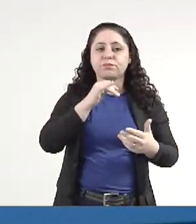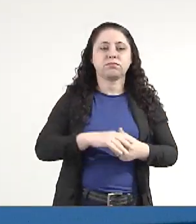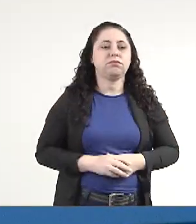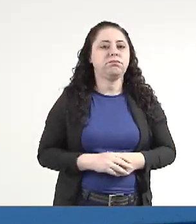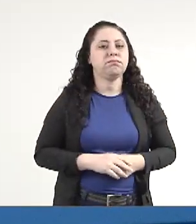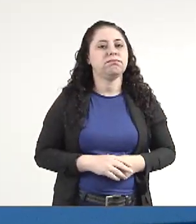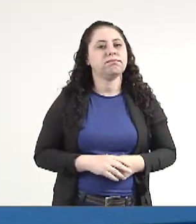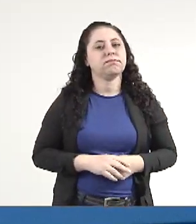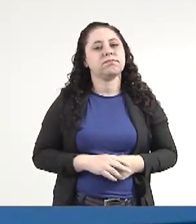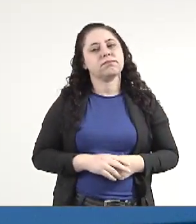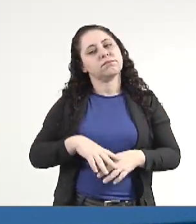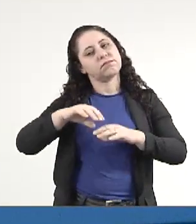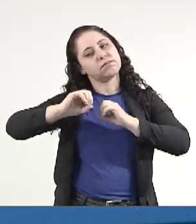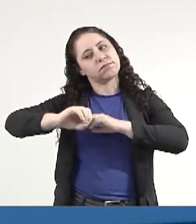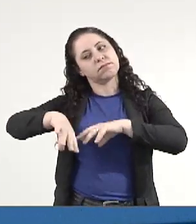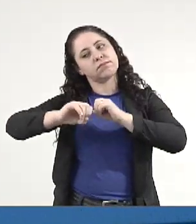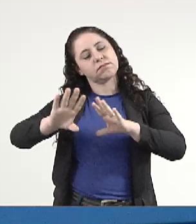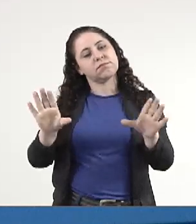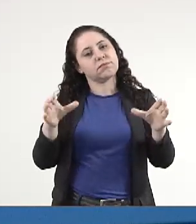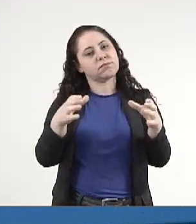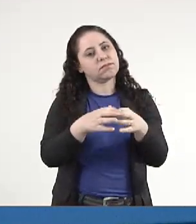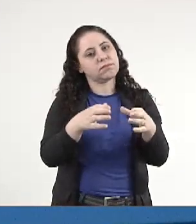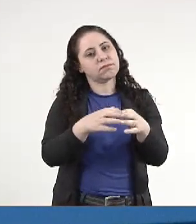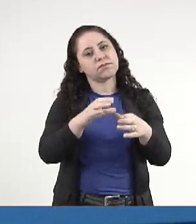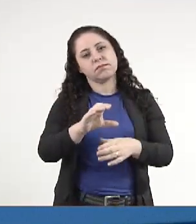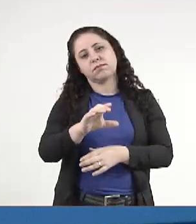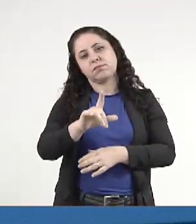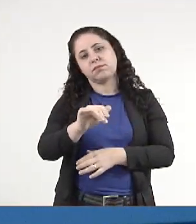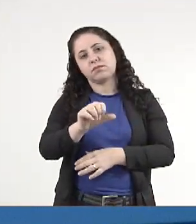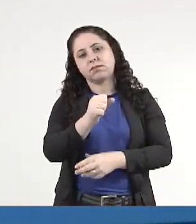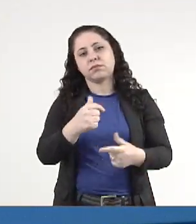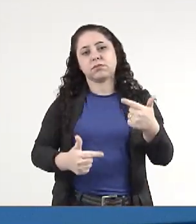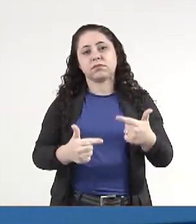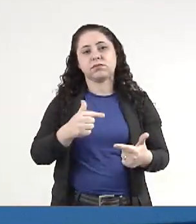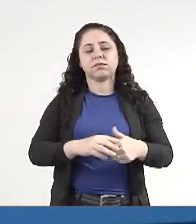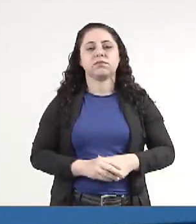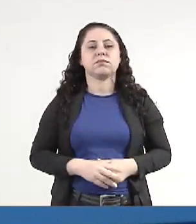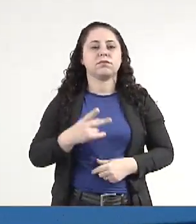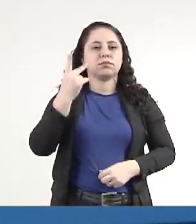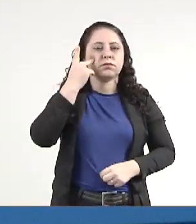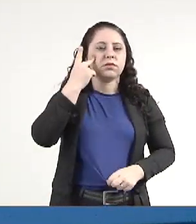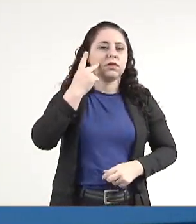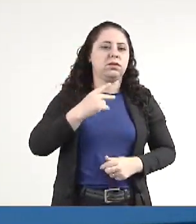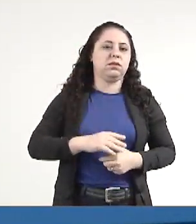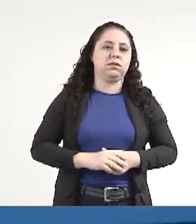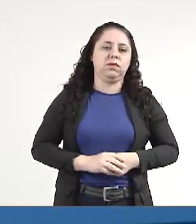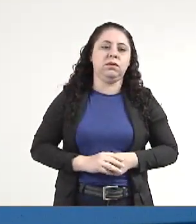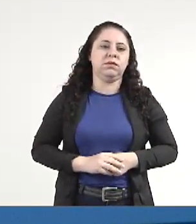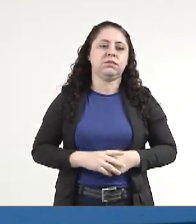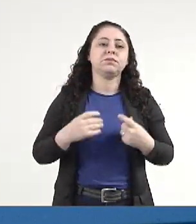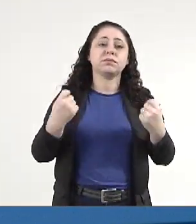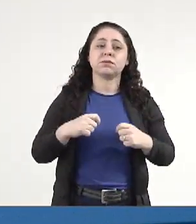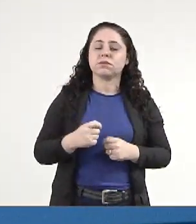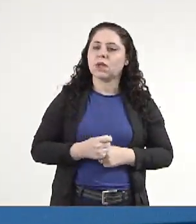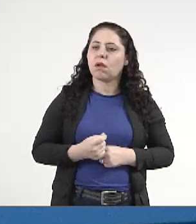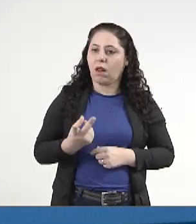a chamada classe, porque não é classe coisa nenhuma, a classe política. Pedro Kemp, tem que tomar